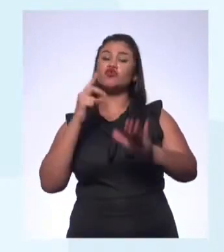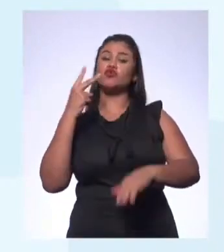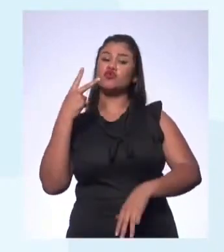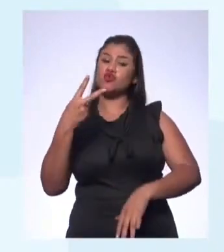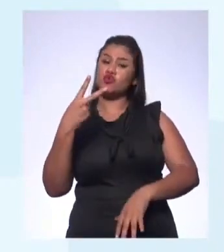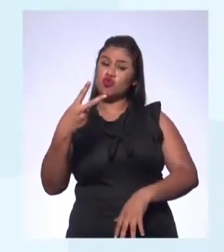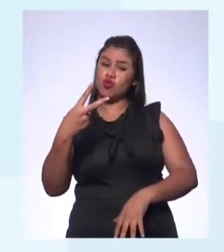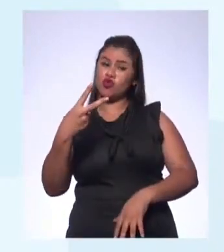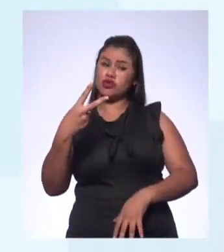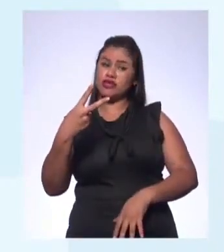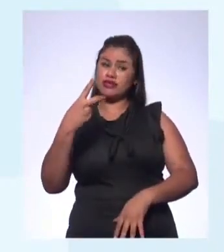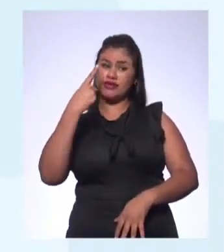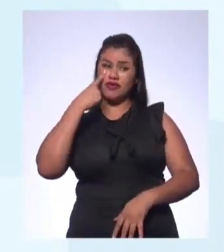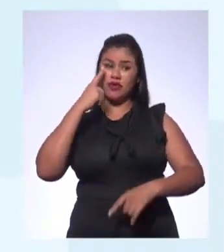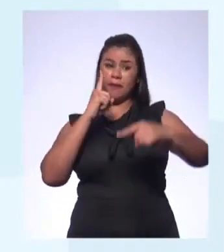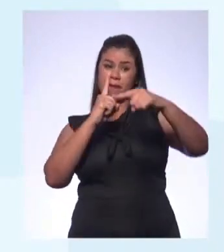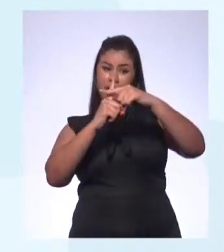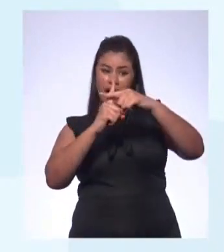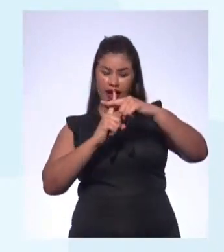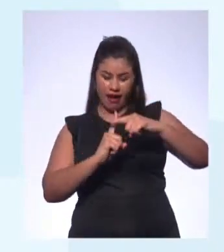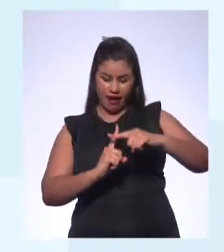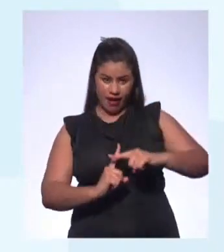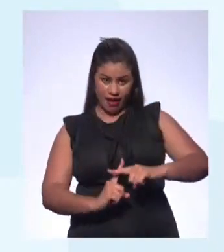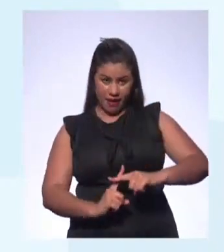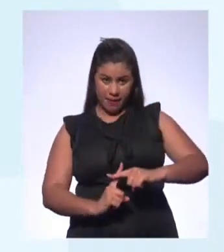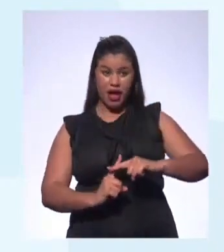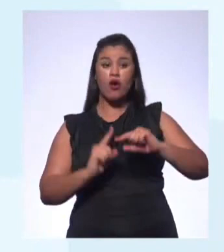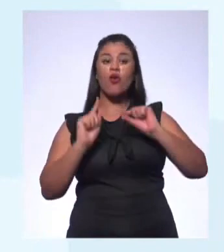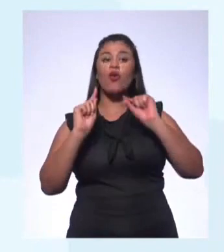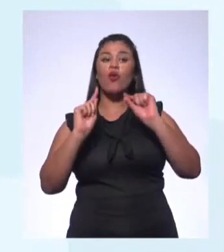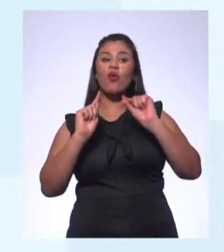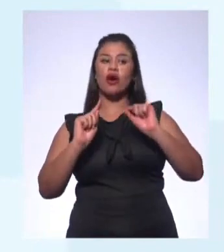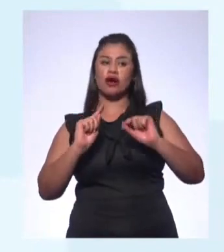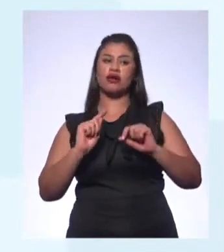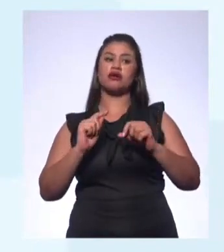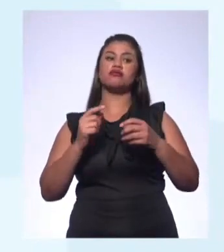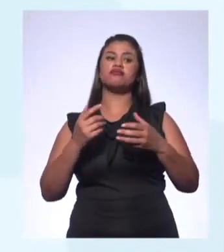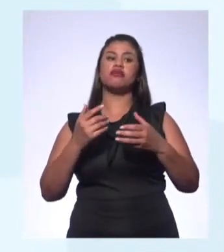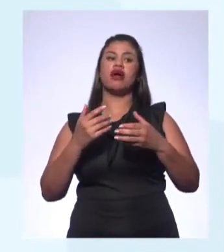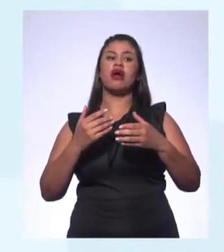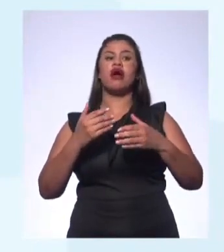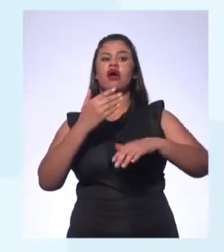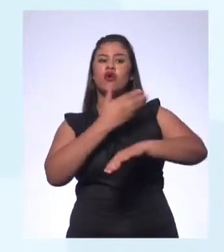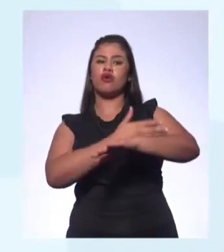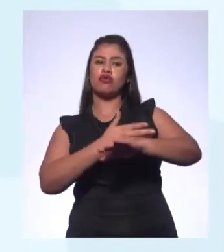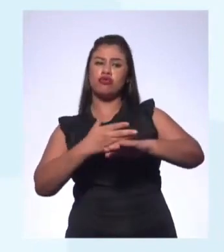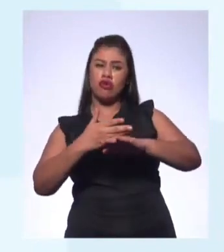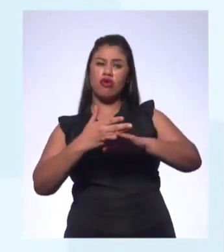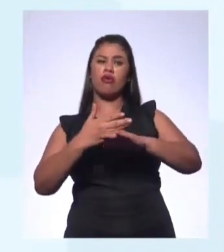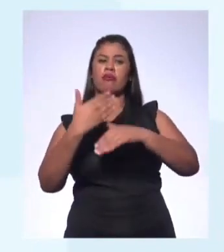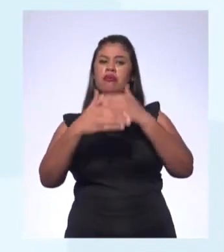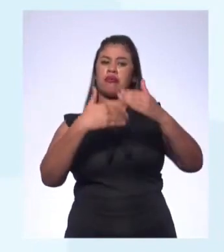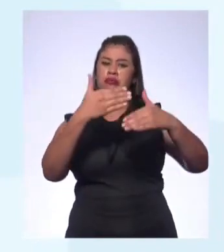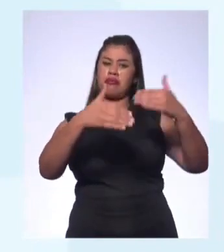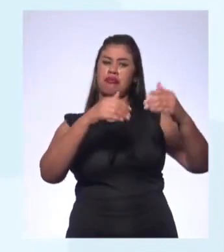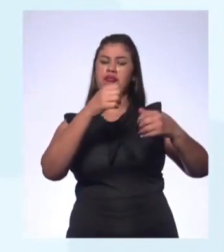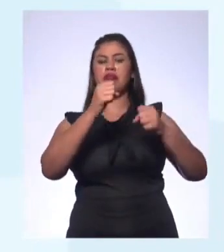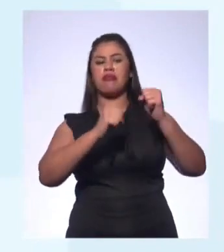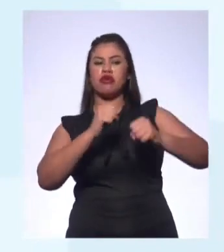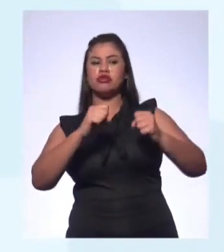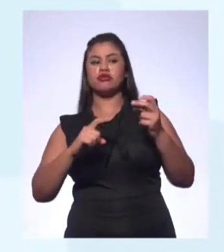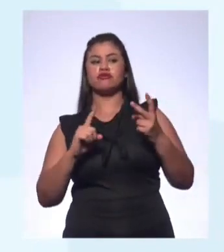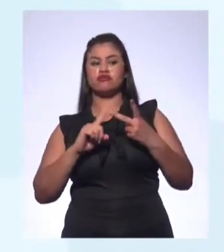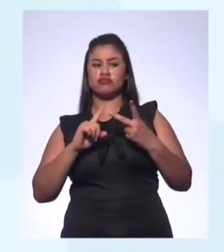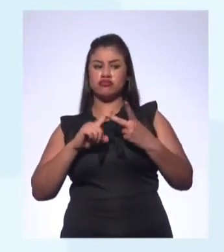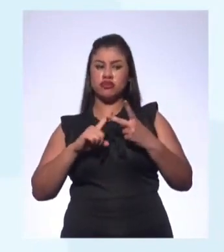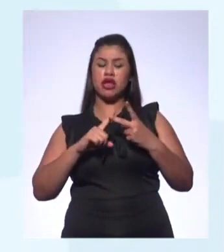são dois sinais aí demais. Os excessos, né, em nossos hábitos na produção e a exploração sistemática de animais